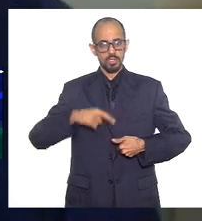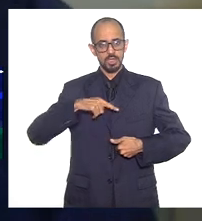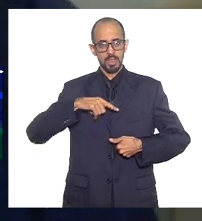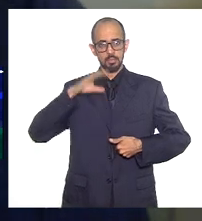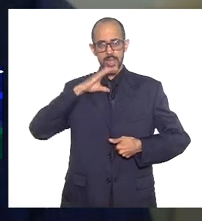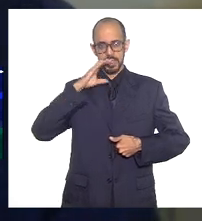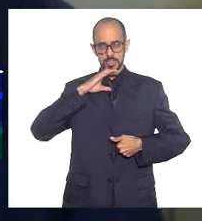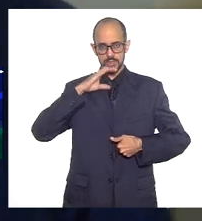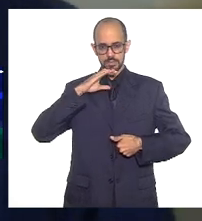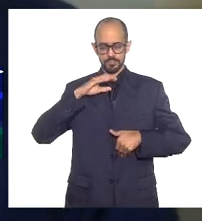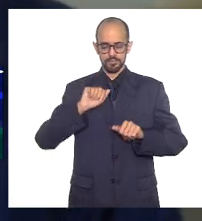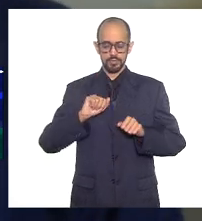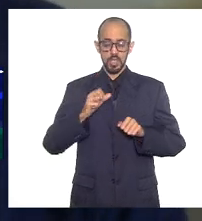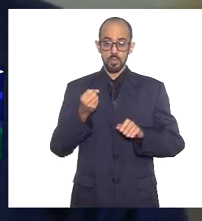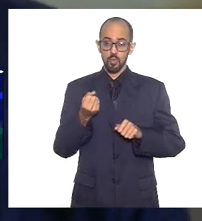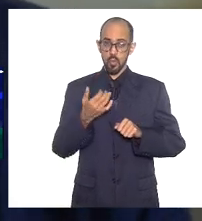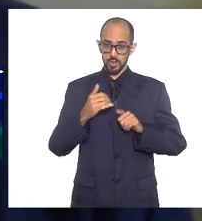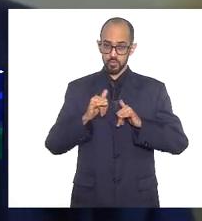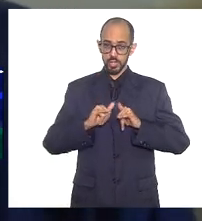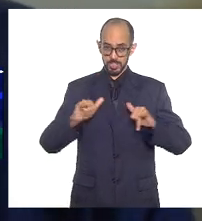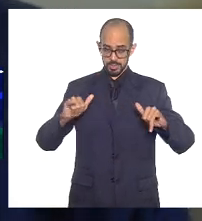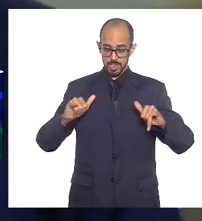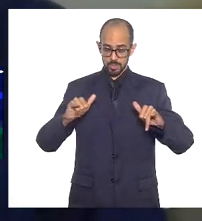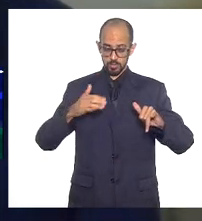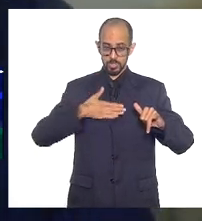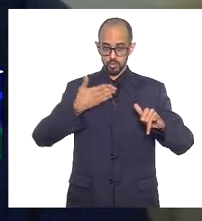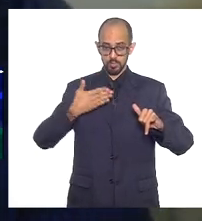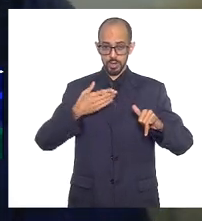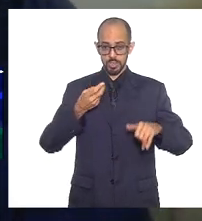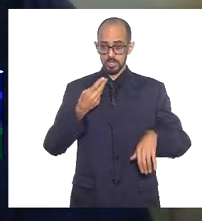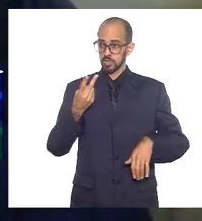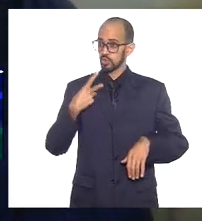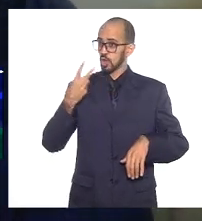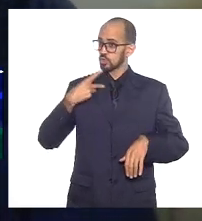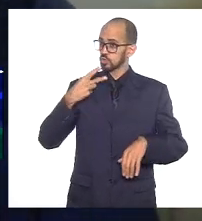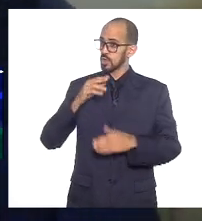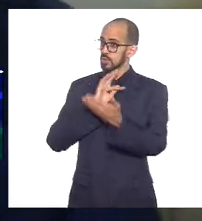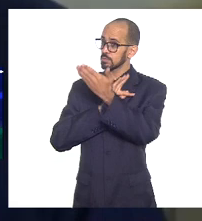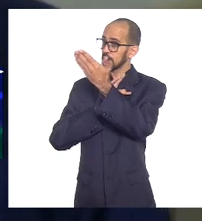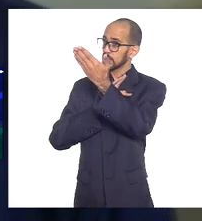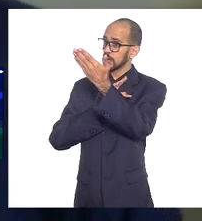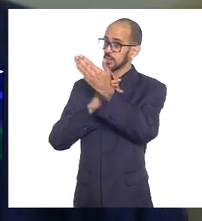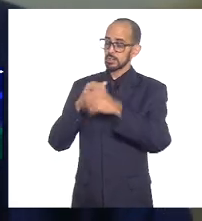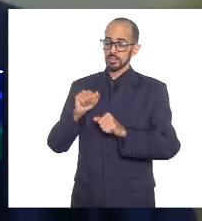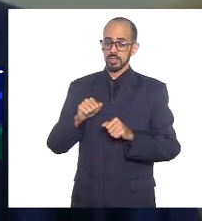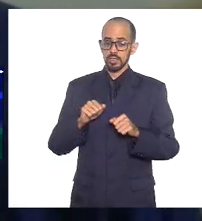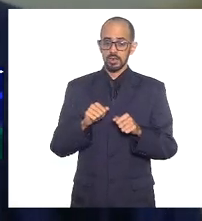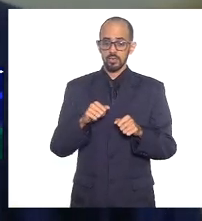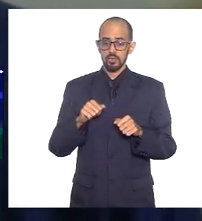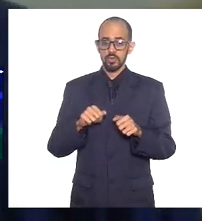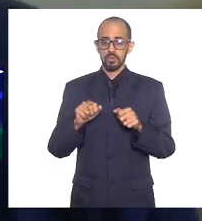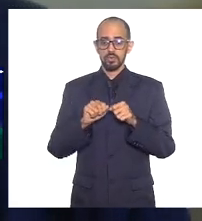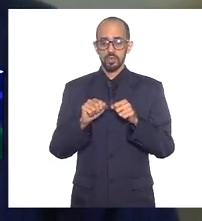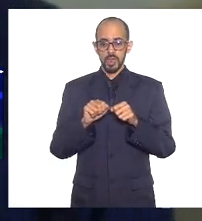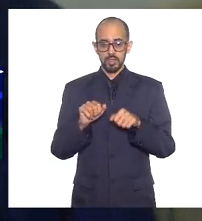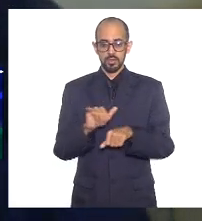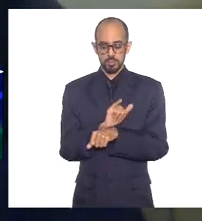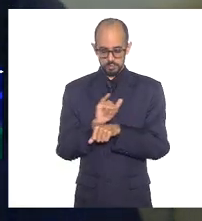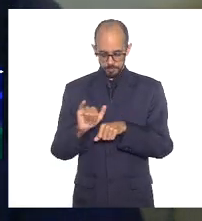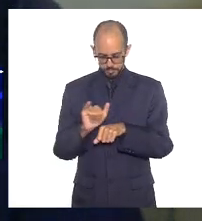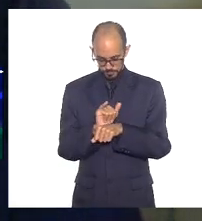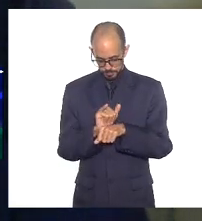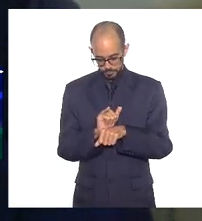para minha surpresa e a sua saiu com duas beiradinhas a primeira